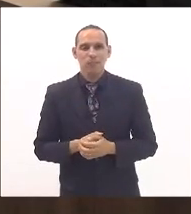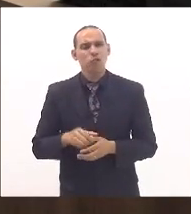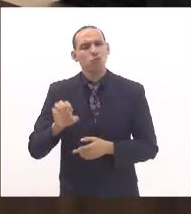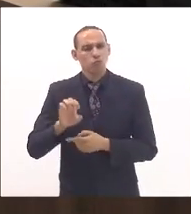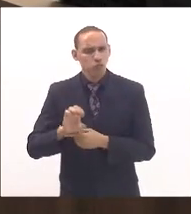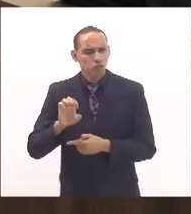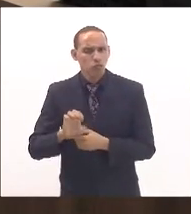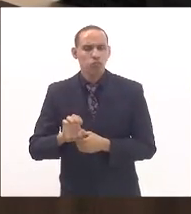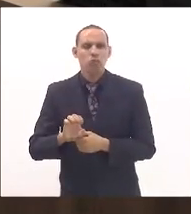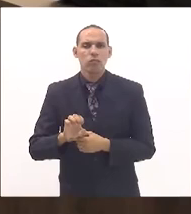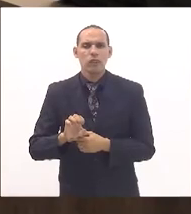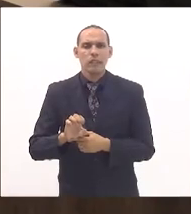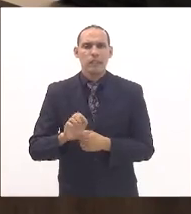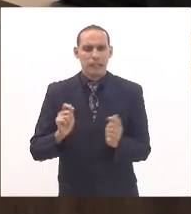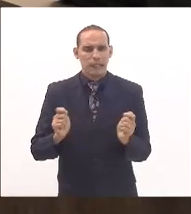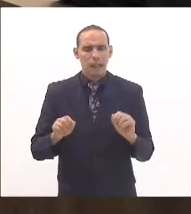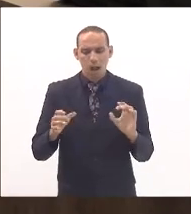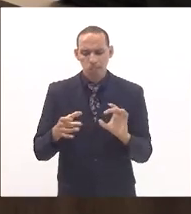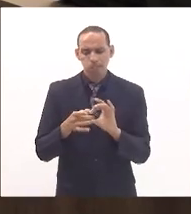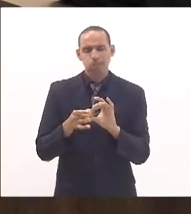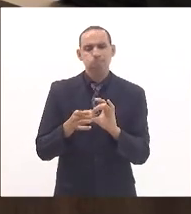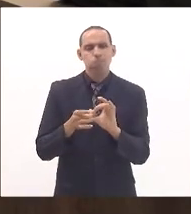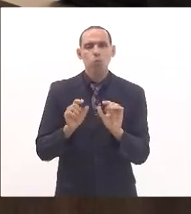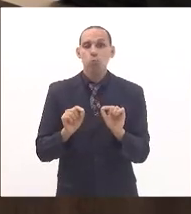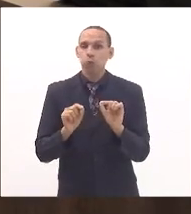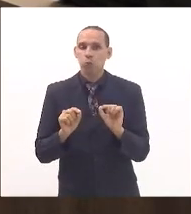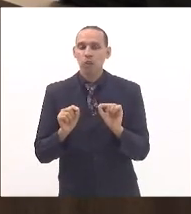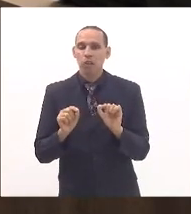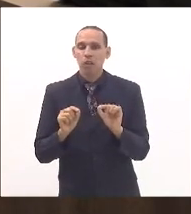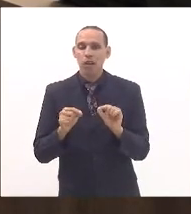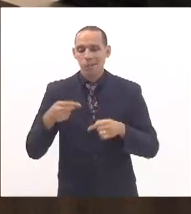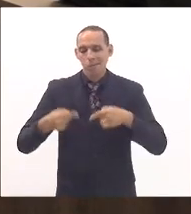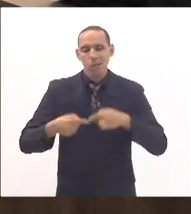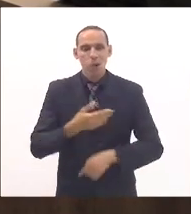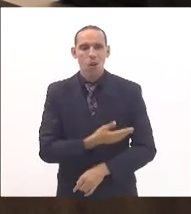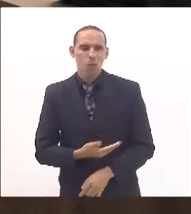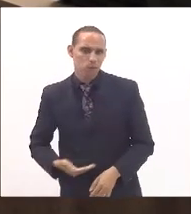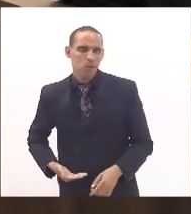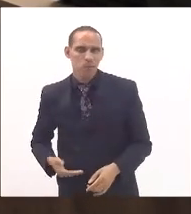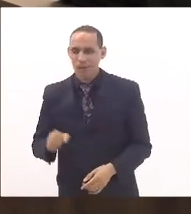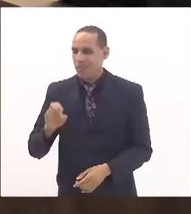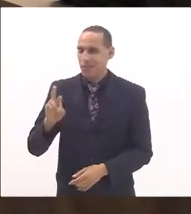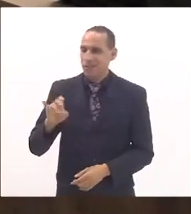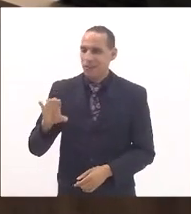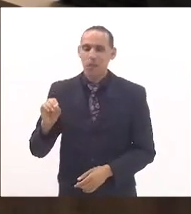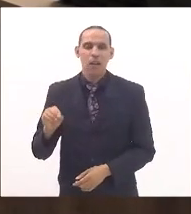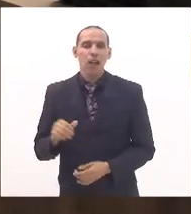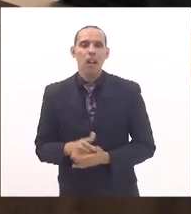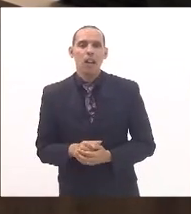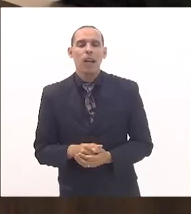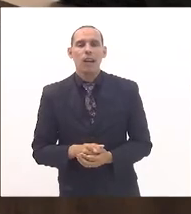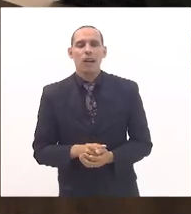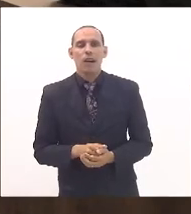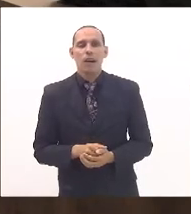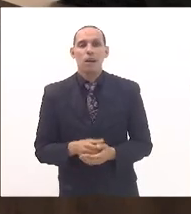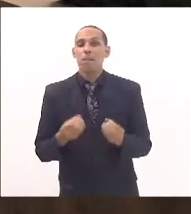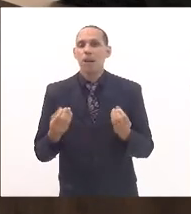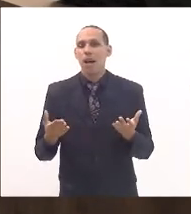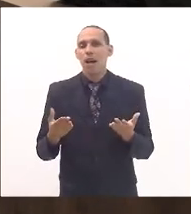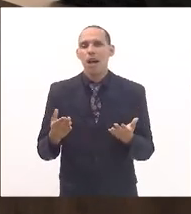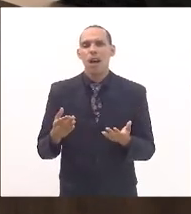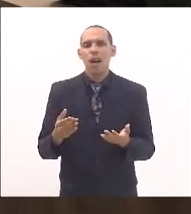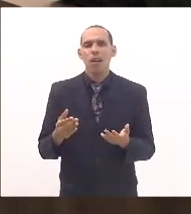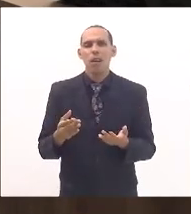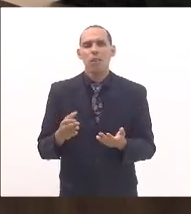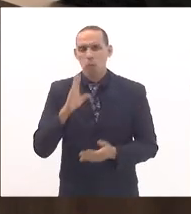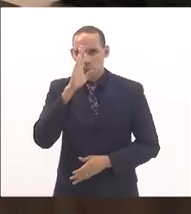ter um programa estadual que congrega, digamos, um feixe de políticas públicas, Eurico, seja tratar de isenção